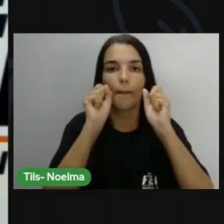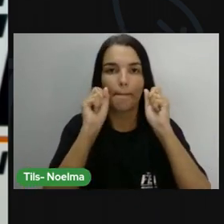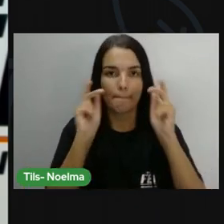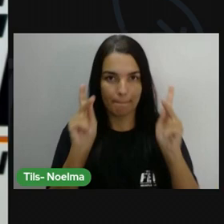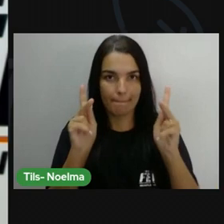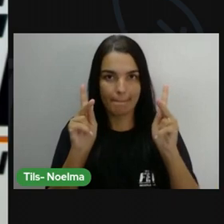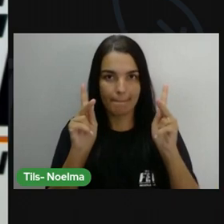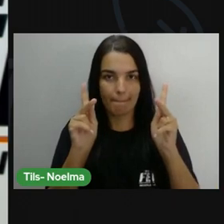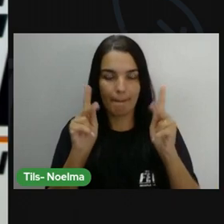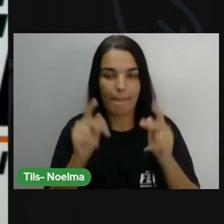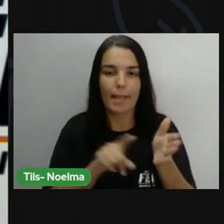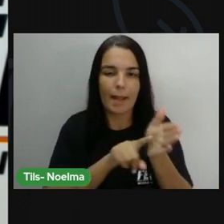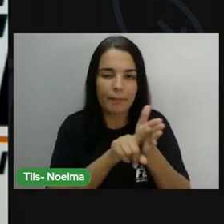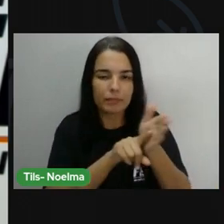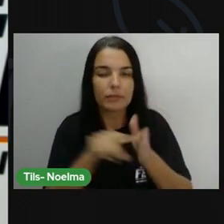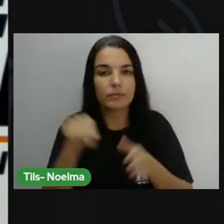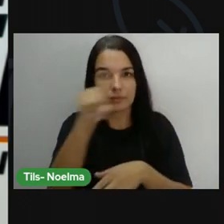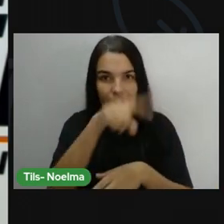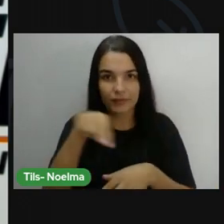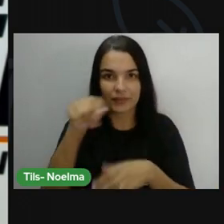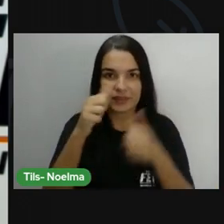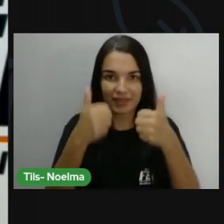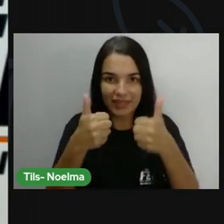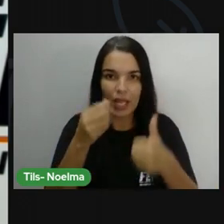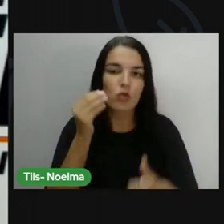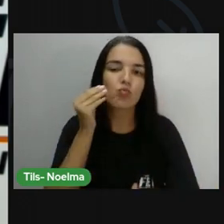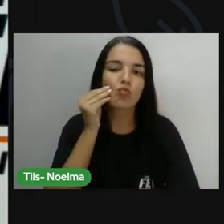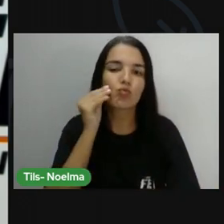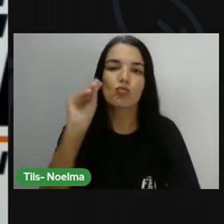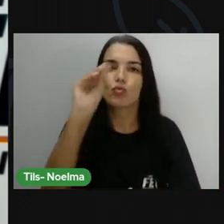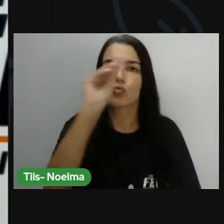e assim avaliarem vocês, certo? Um